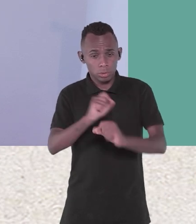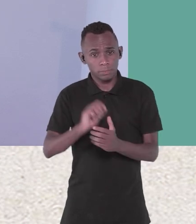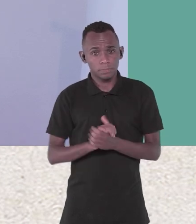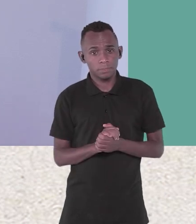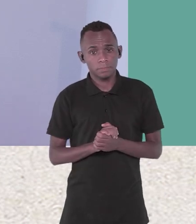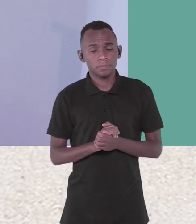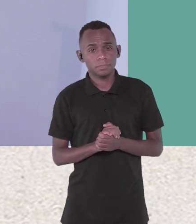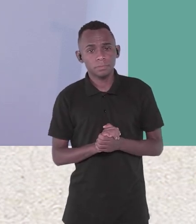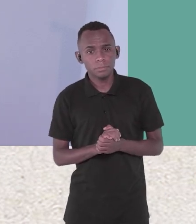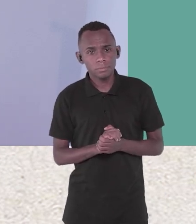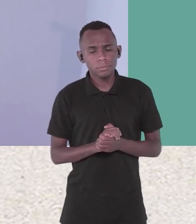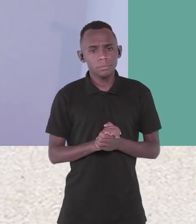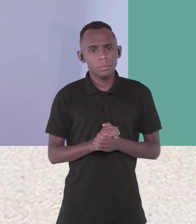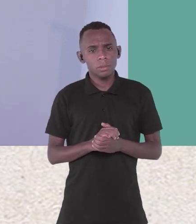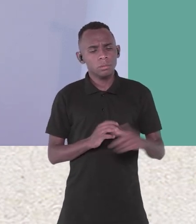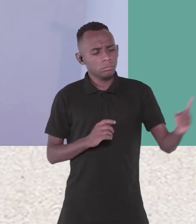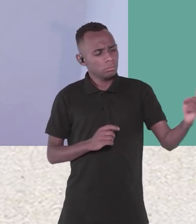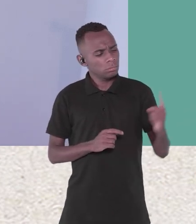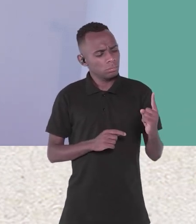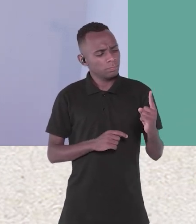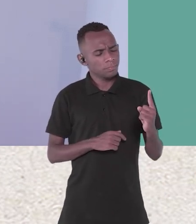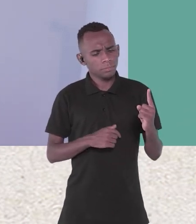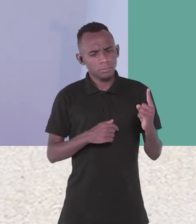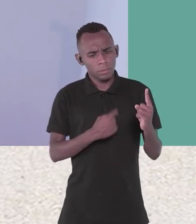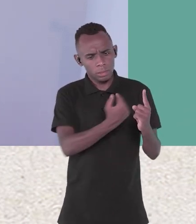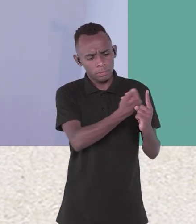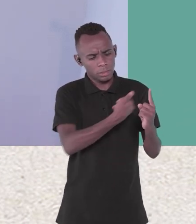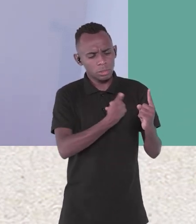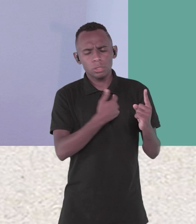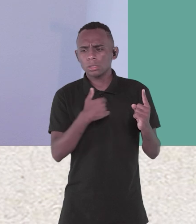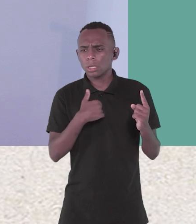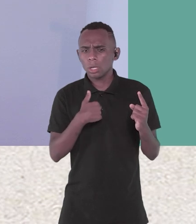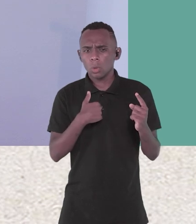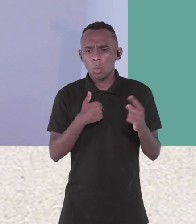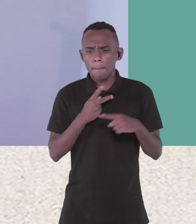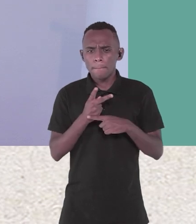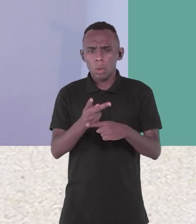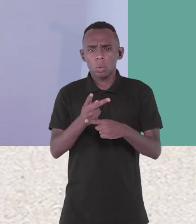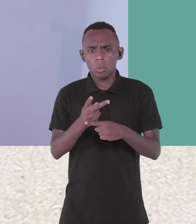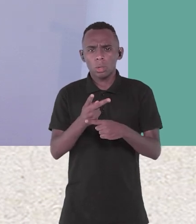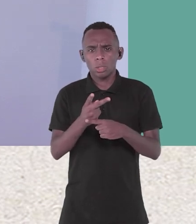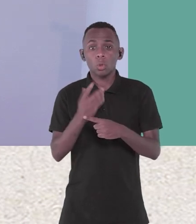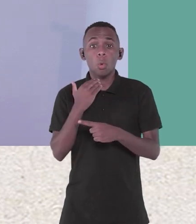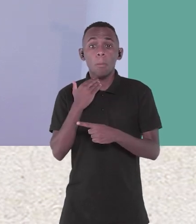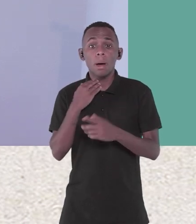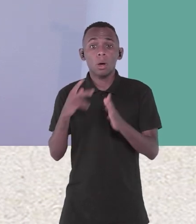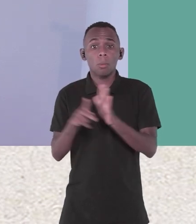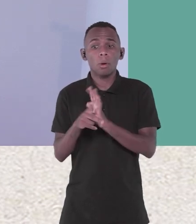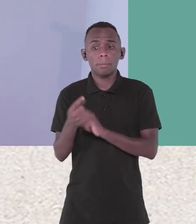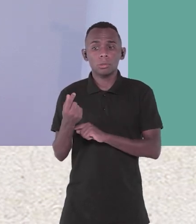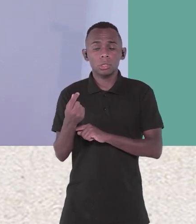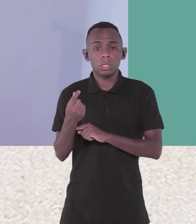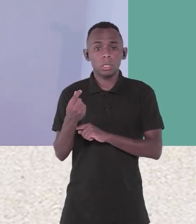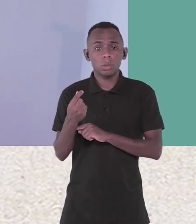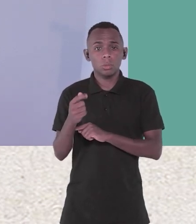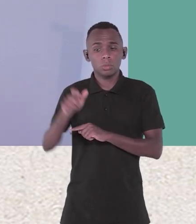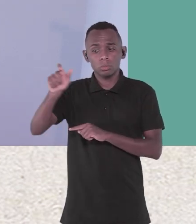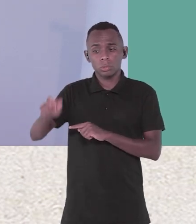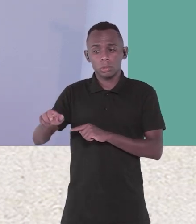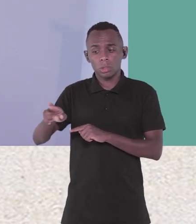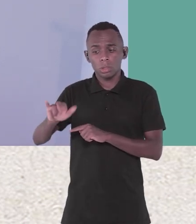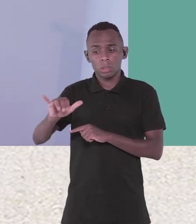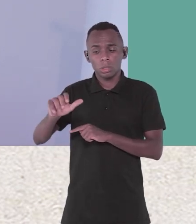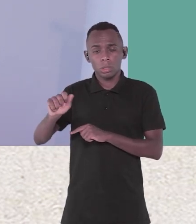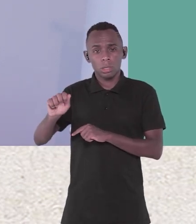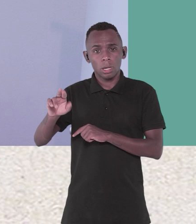assim, você está procurando as contas do Ricardo Teixeira no país errado. Estava procurando na Suíça. Não está na Suíça,